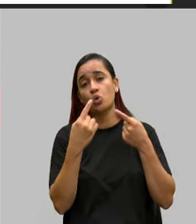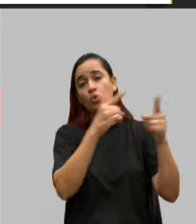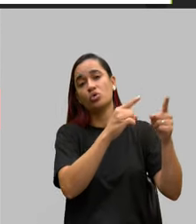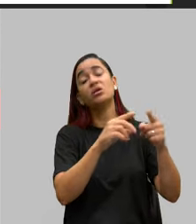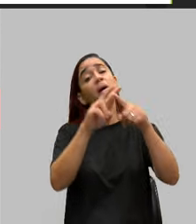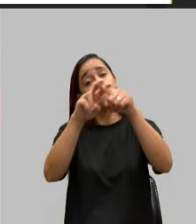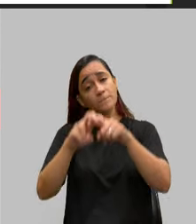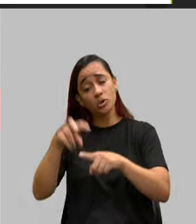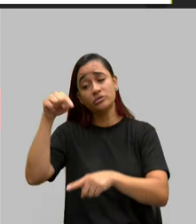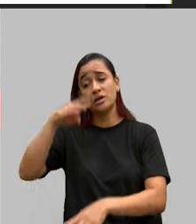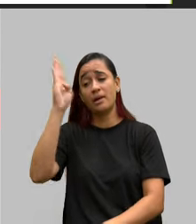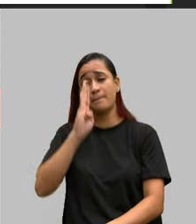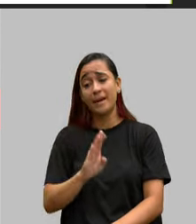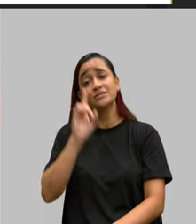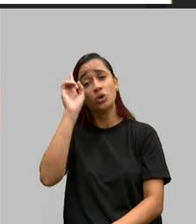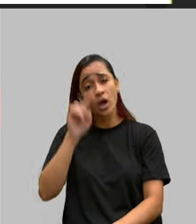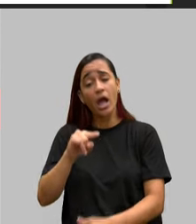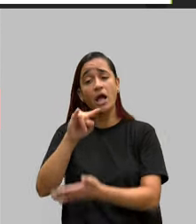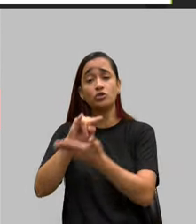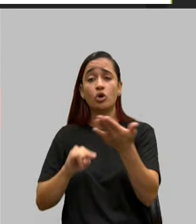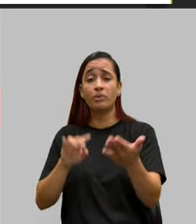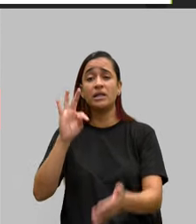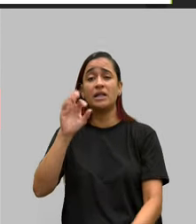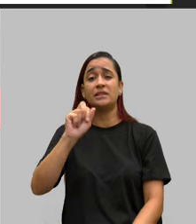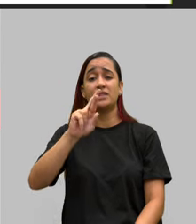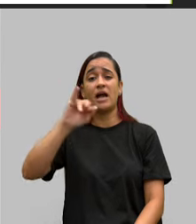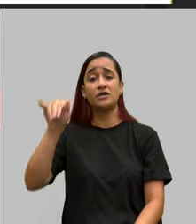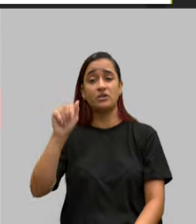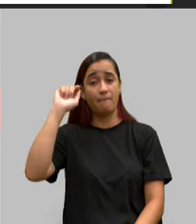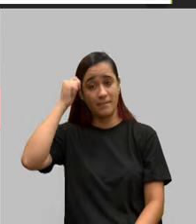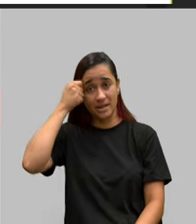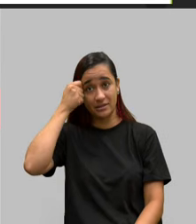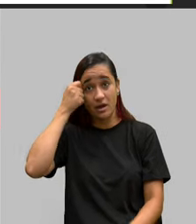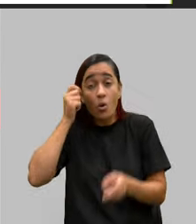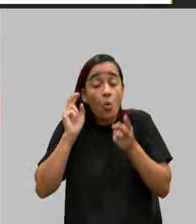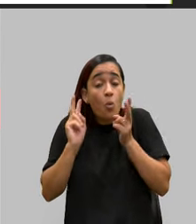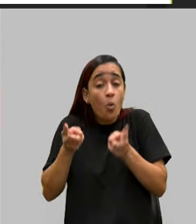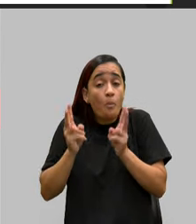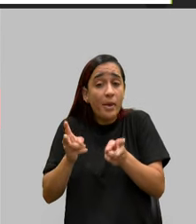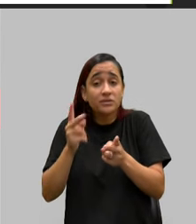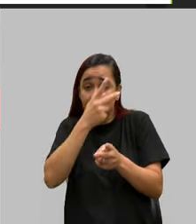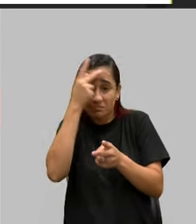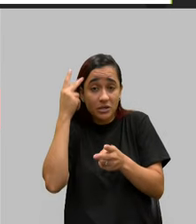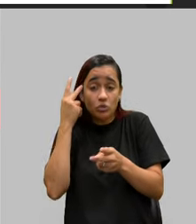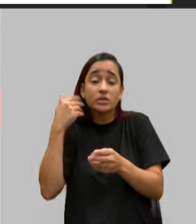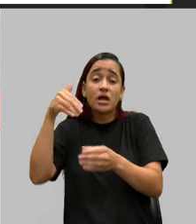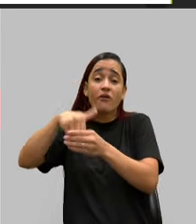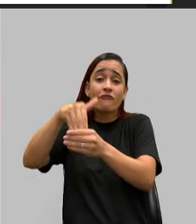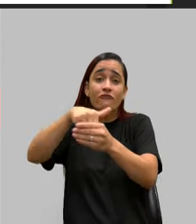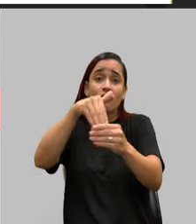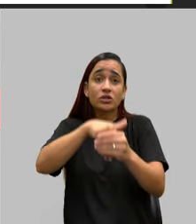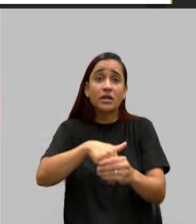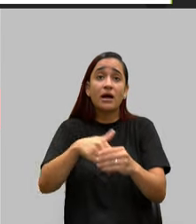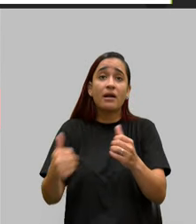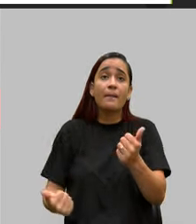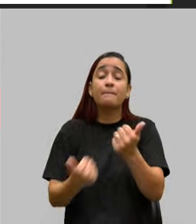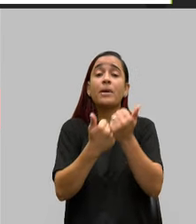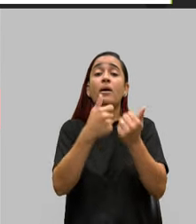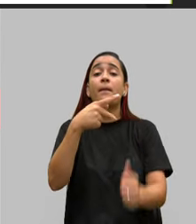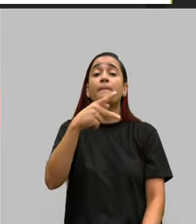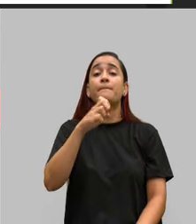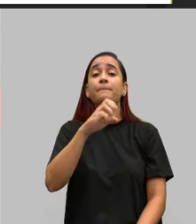quais legisladores os mesmos legisladores que no senado votar a toque de caixa uma PEC